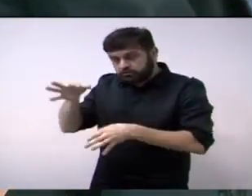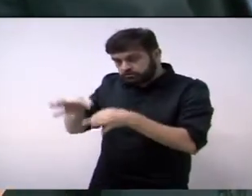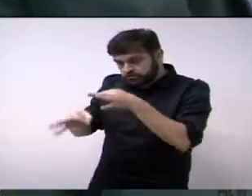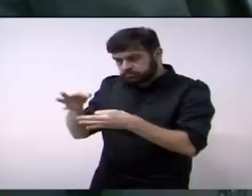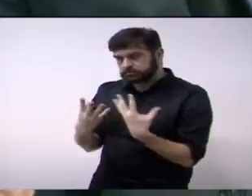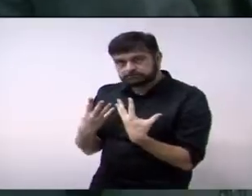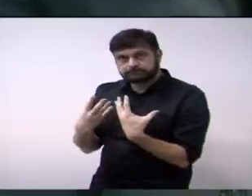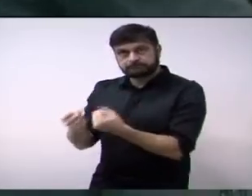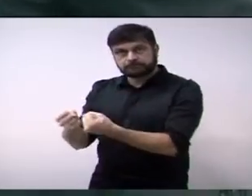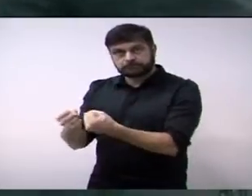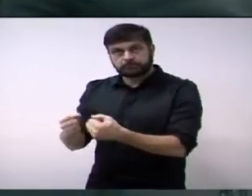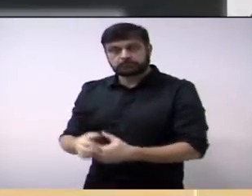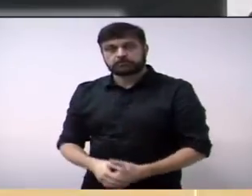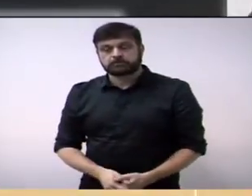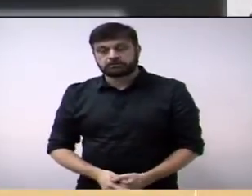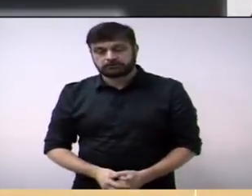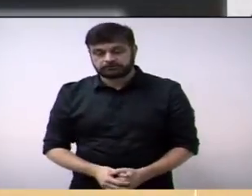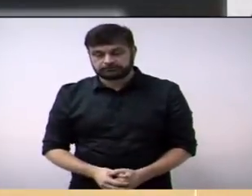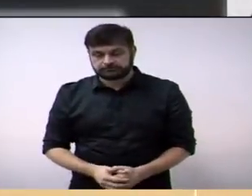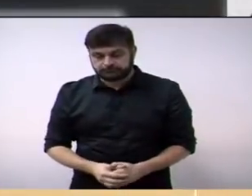Justiça, favorável.